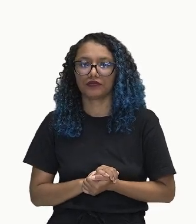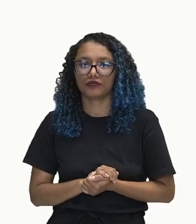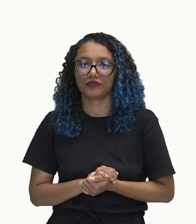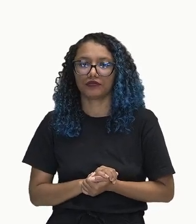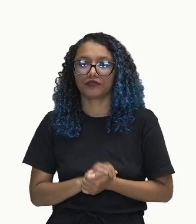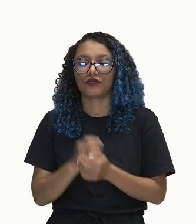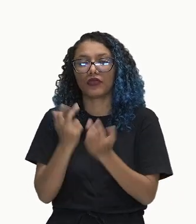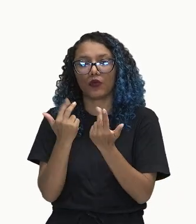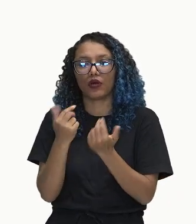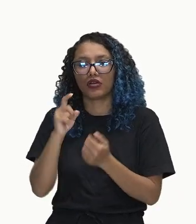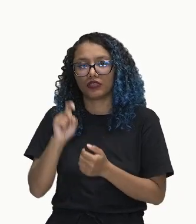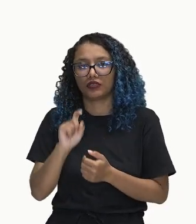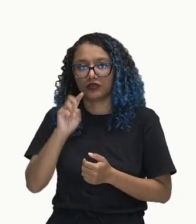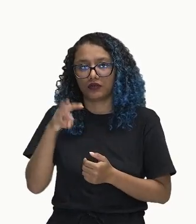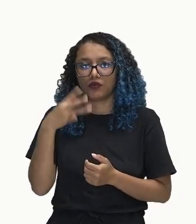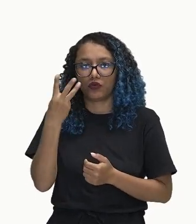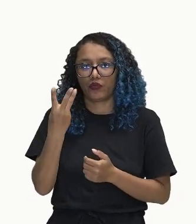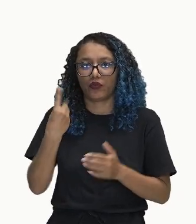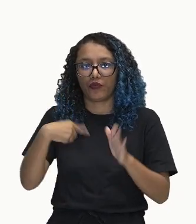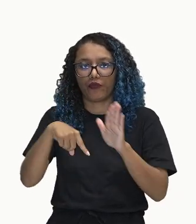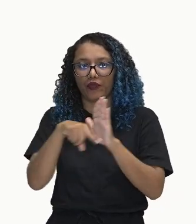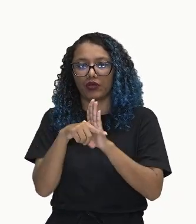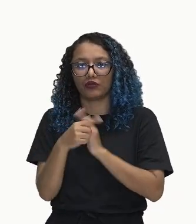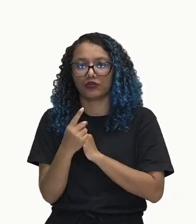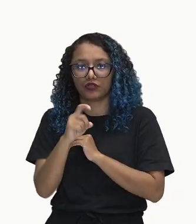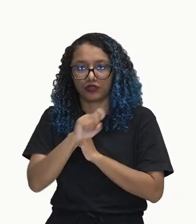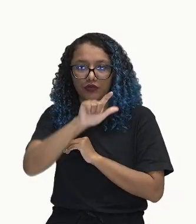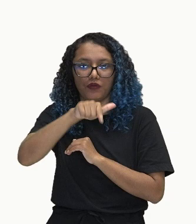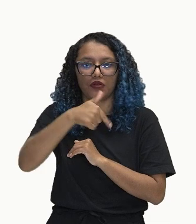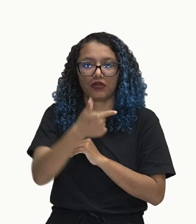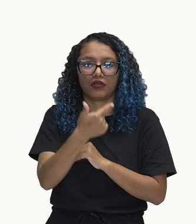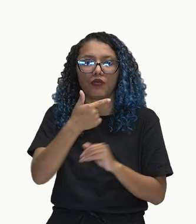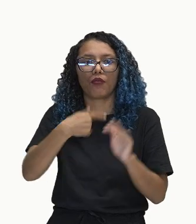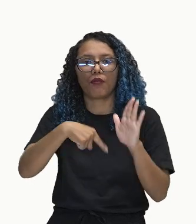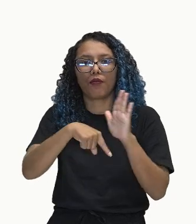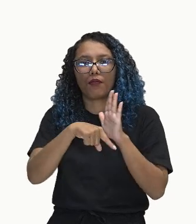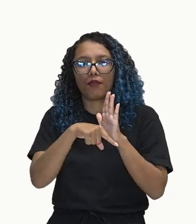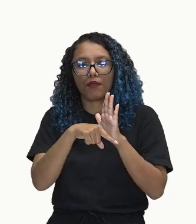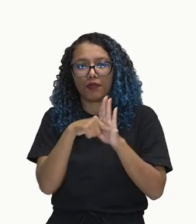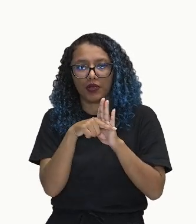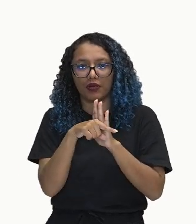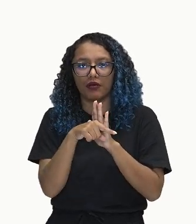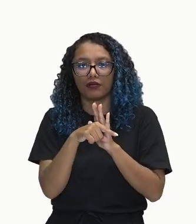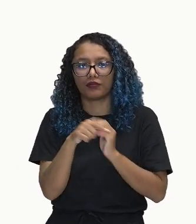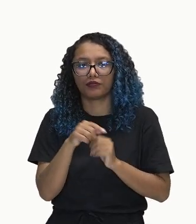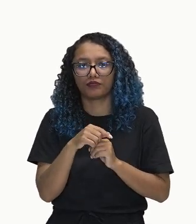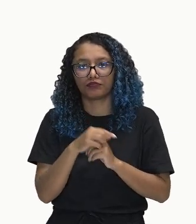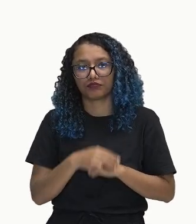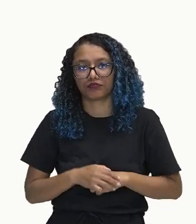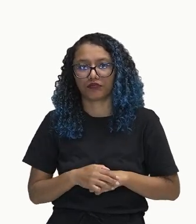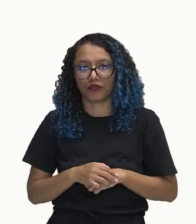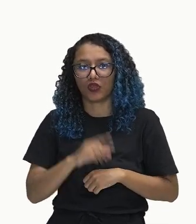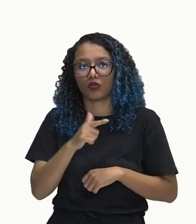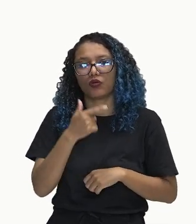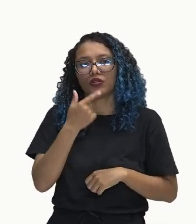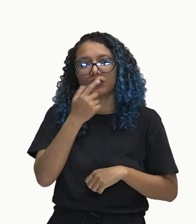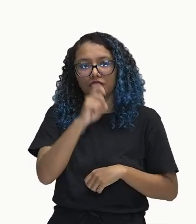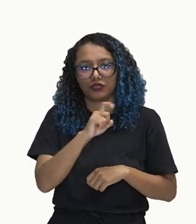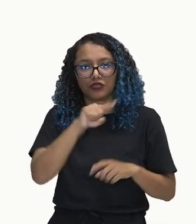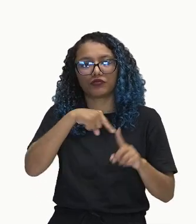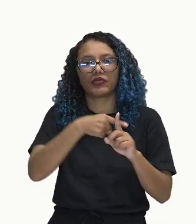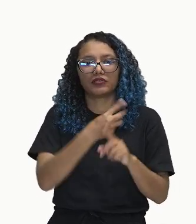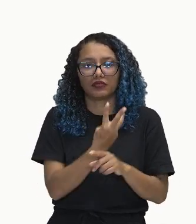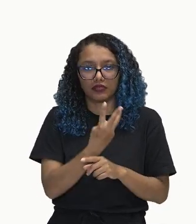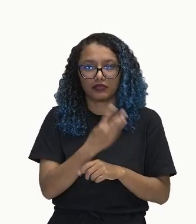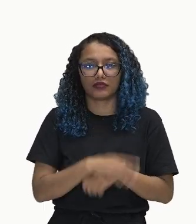que é igual a x ao cubo menos x ao quadrado mais 2x mais 3.